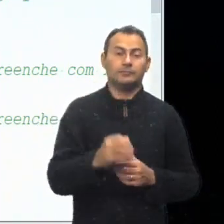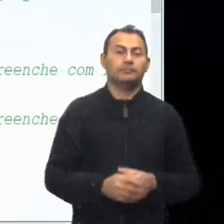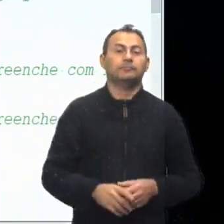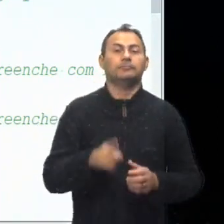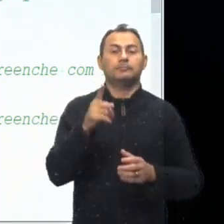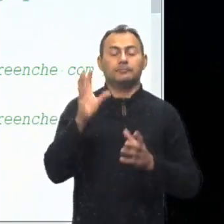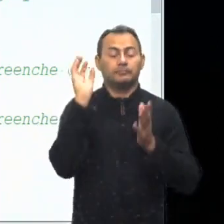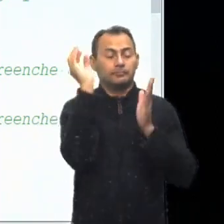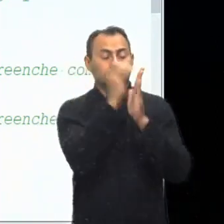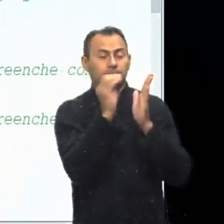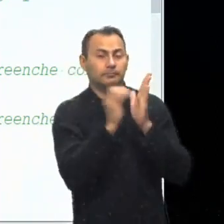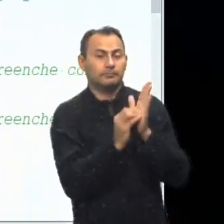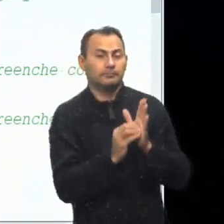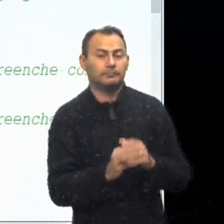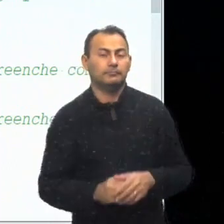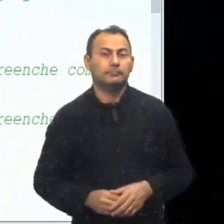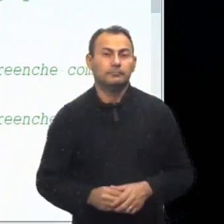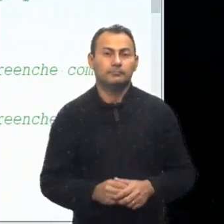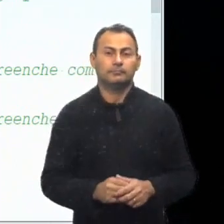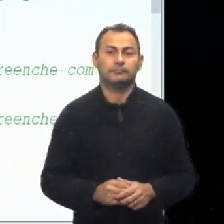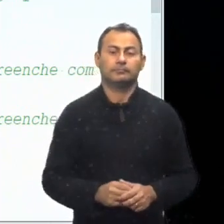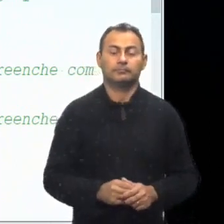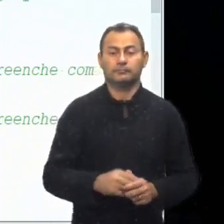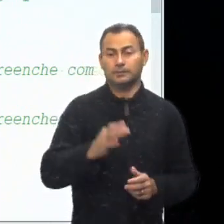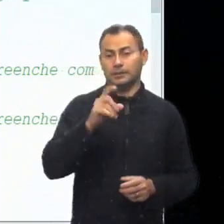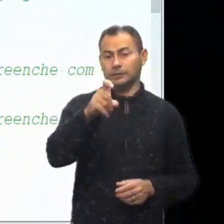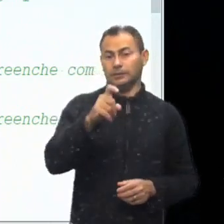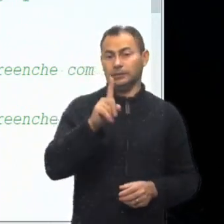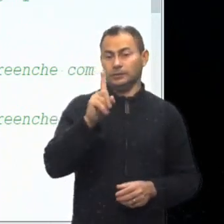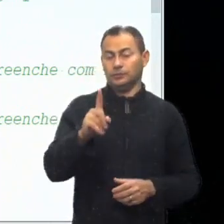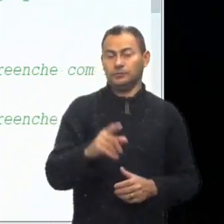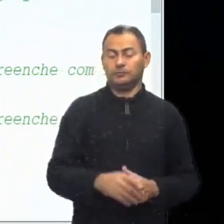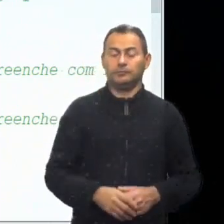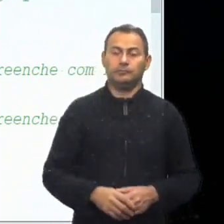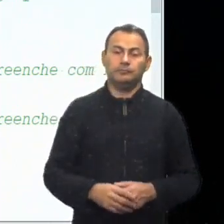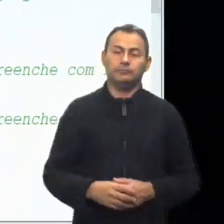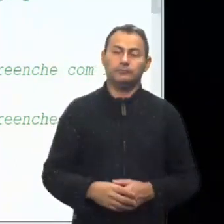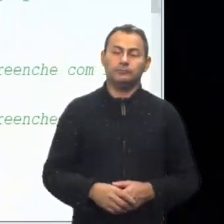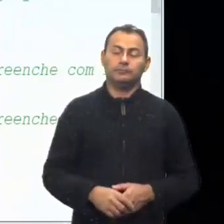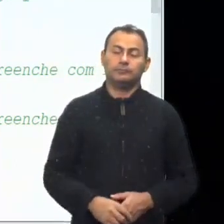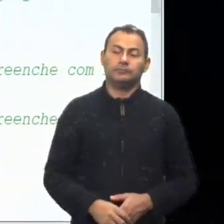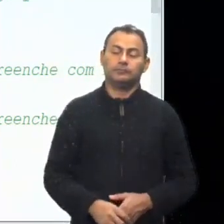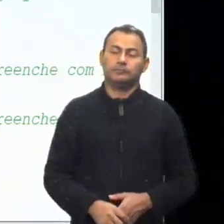você preenche com x1.